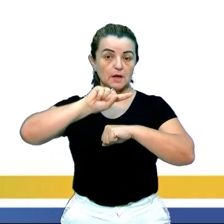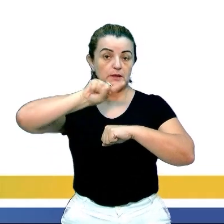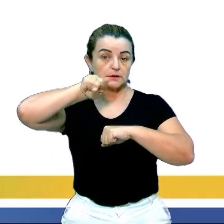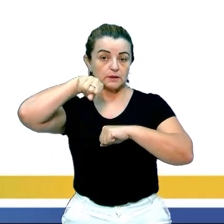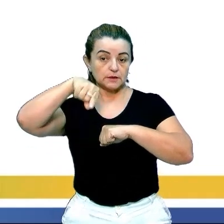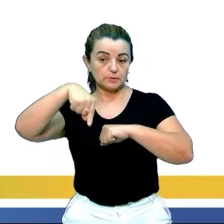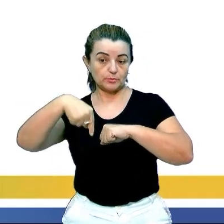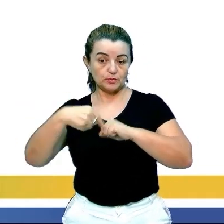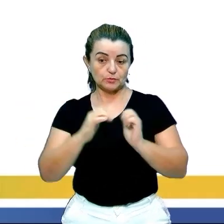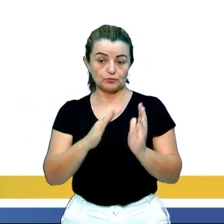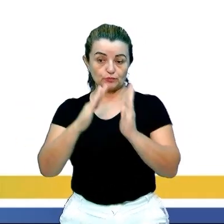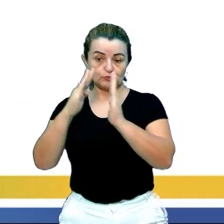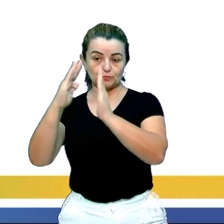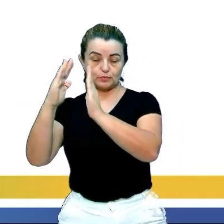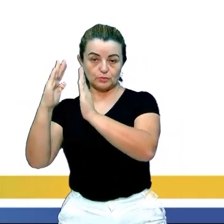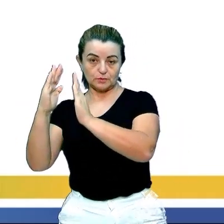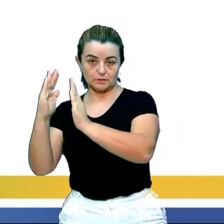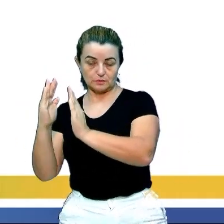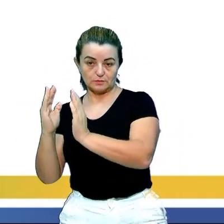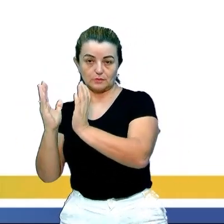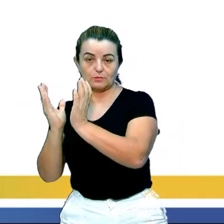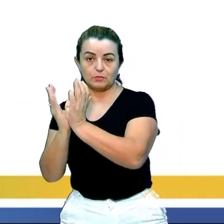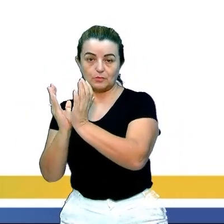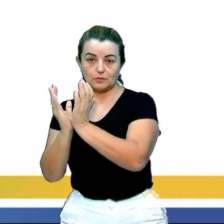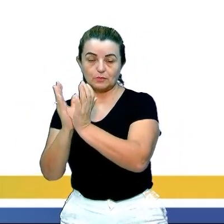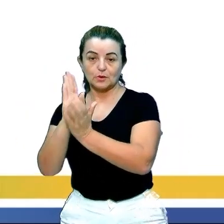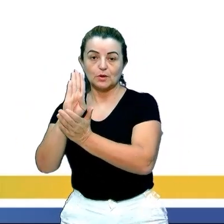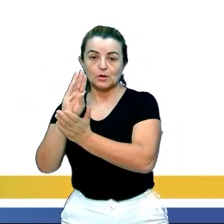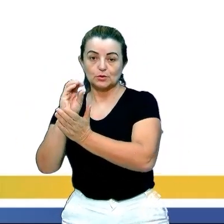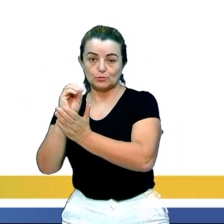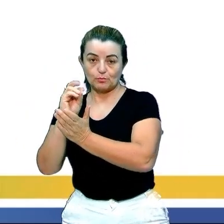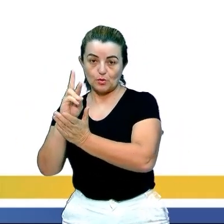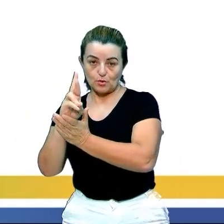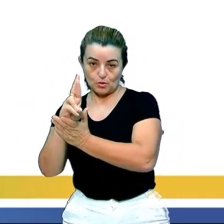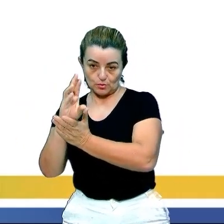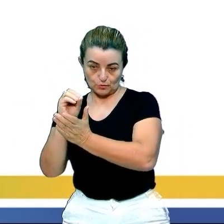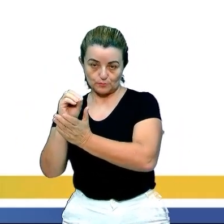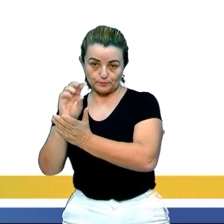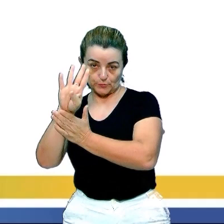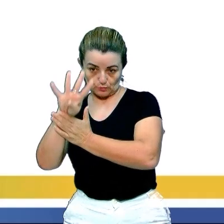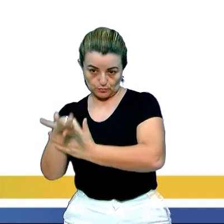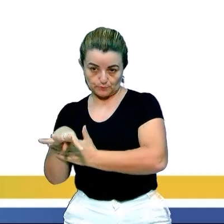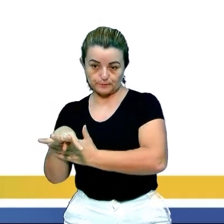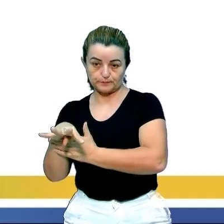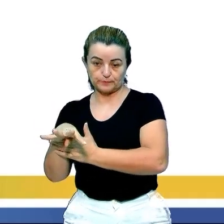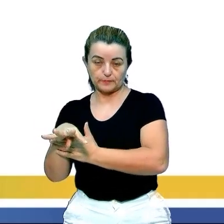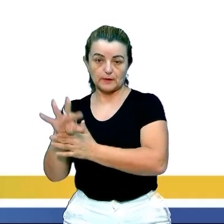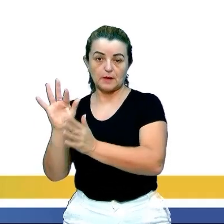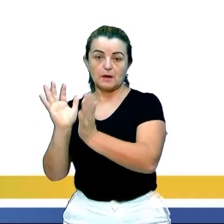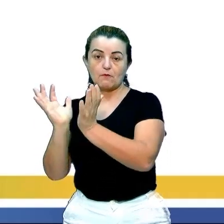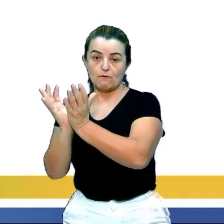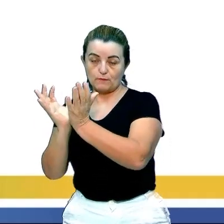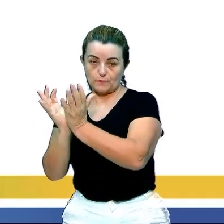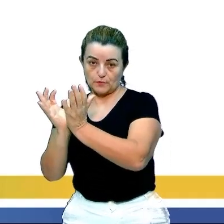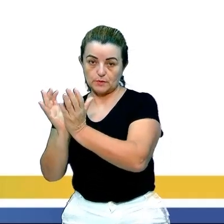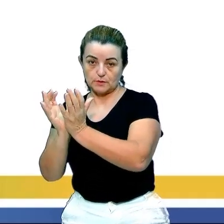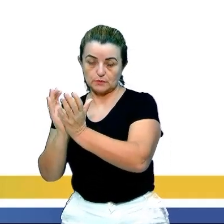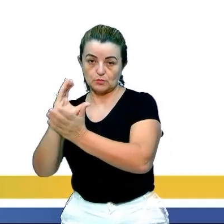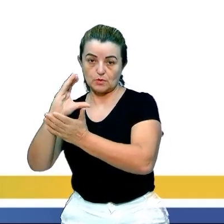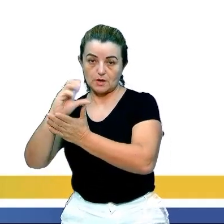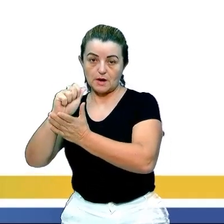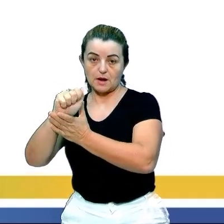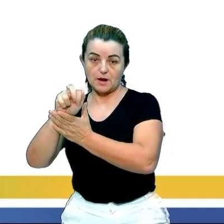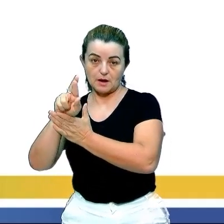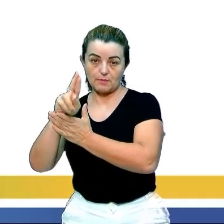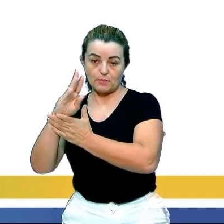nós pulamos lá para a família do boro, a família do carbono, aí nós temos